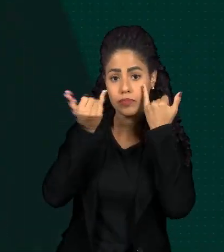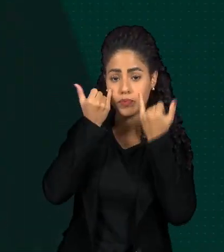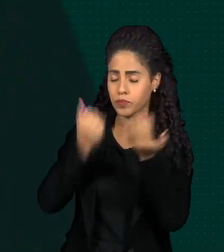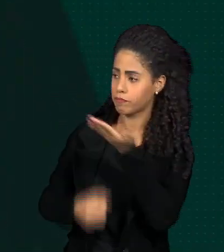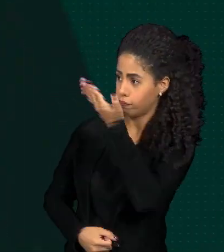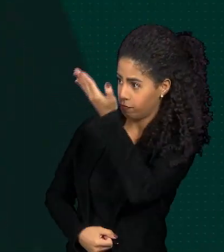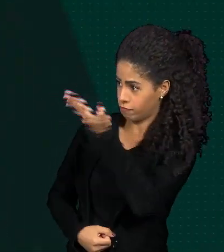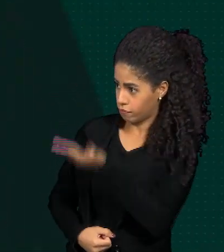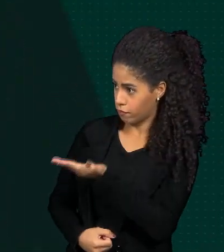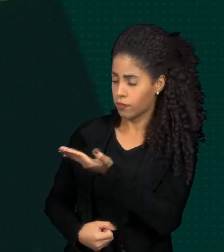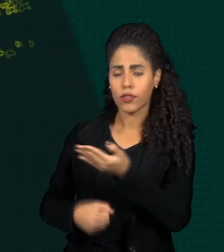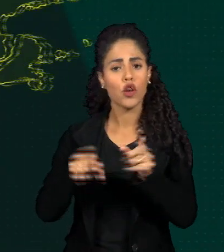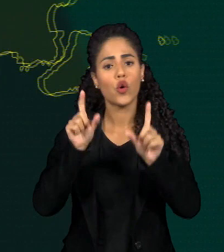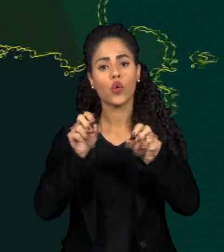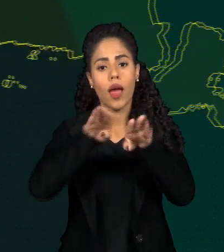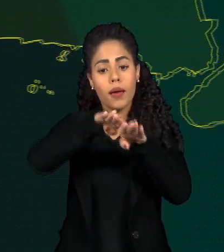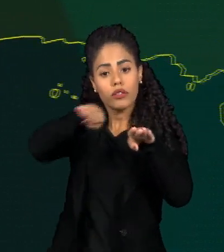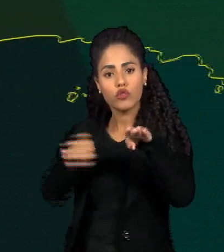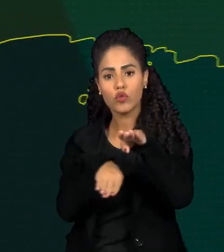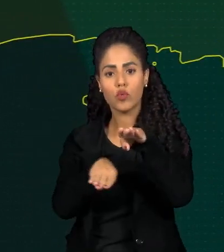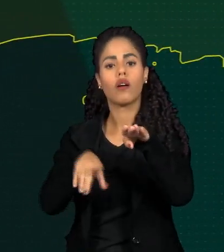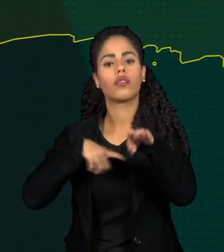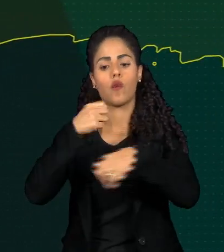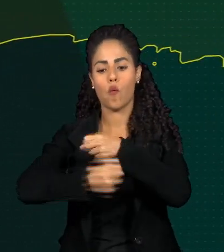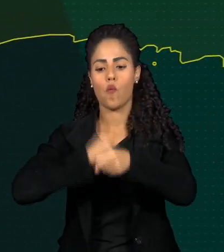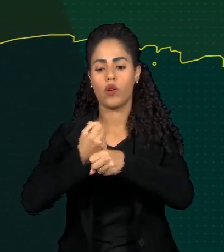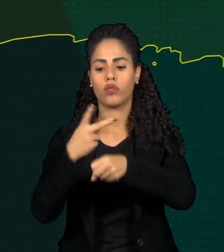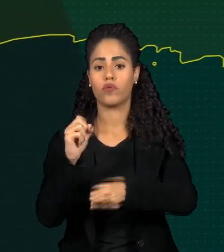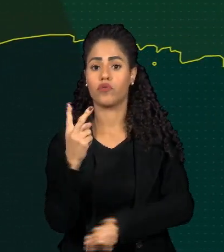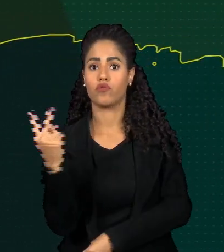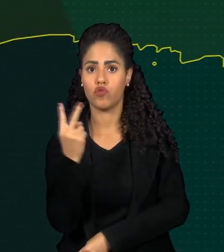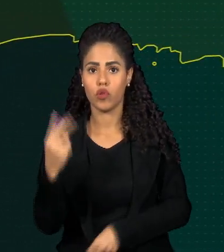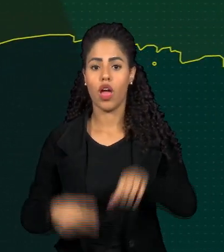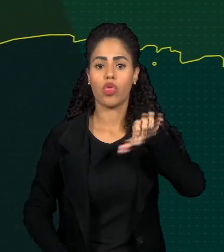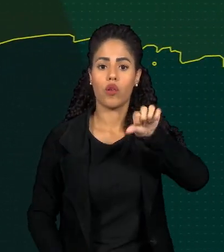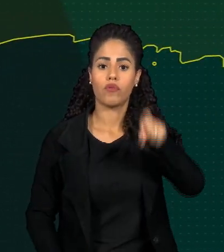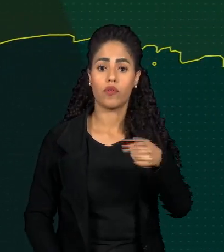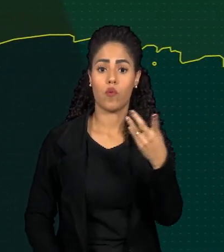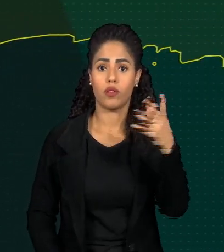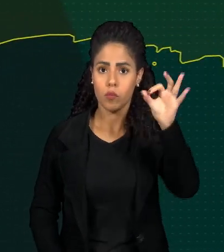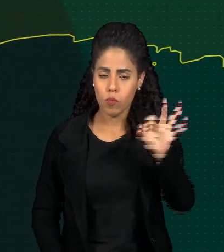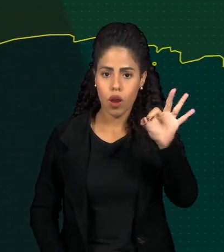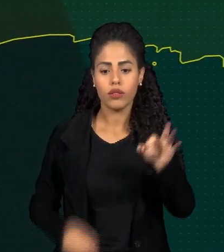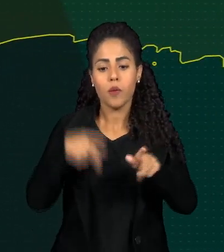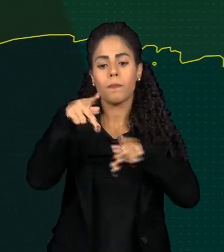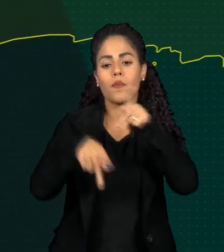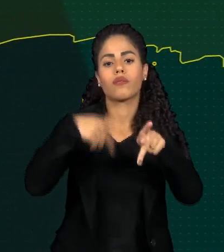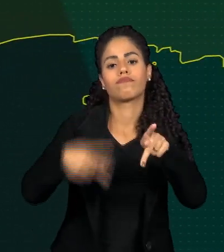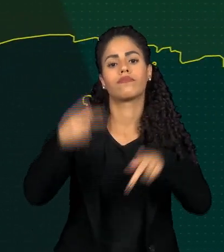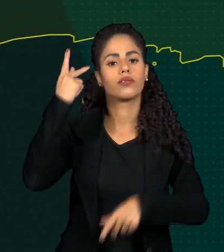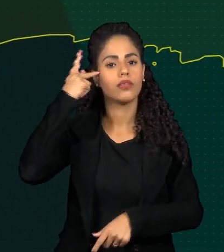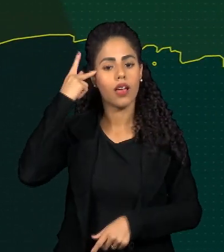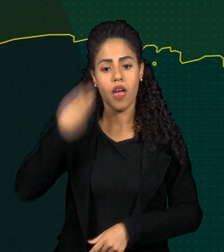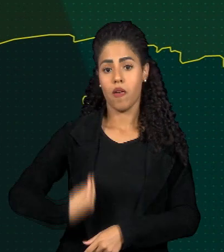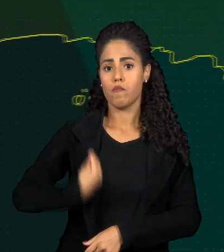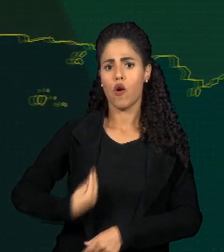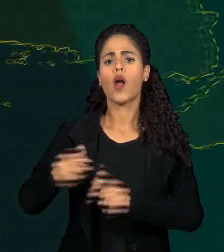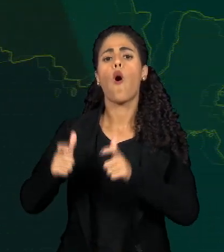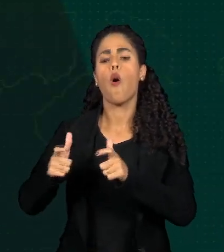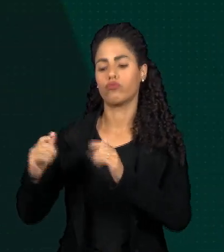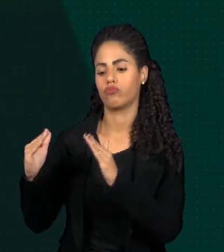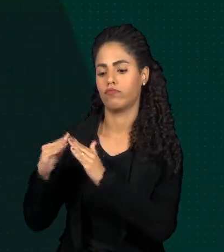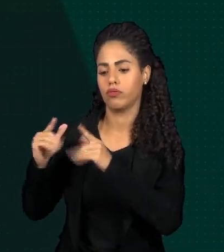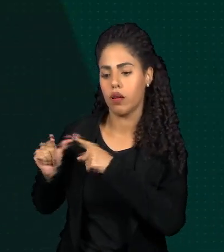o mapa da desigualdade de 2022, 9,4% da população da cidade de São Paulo vive em favelas.